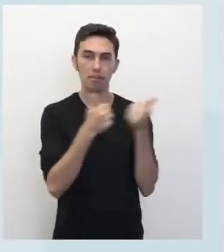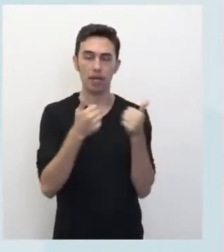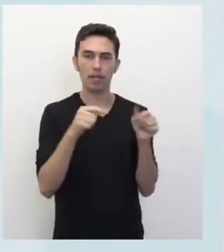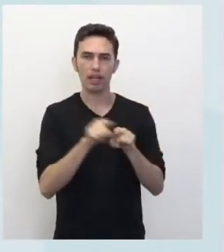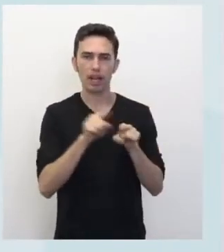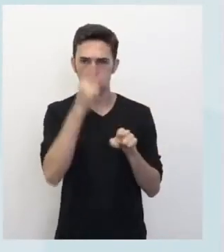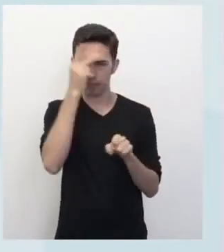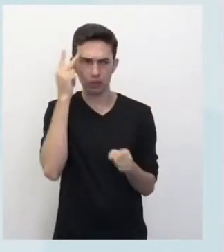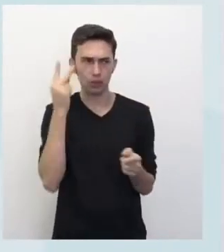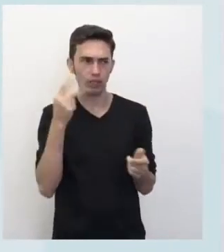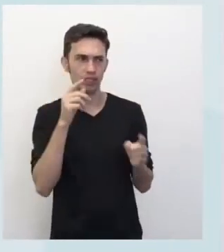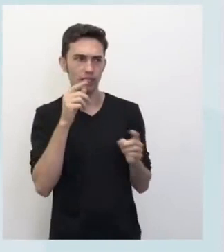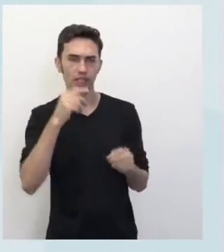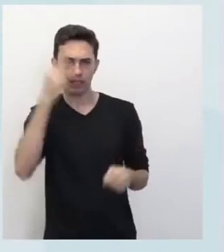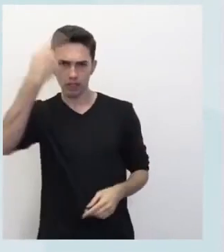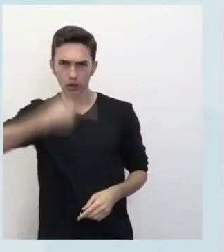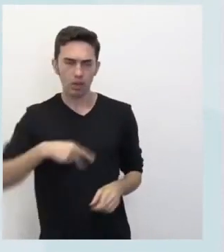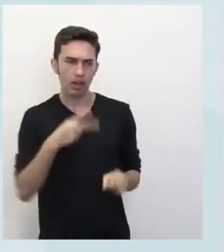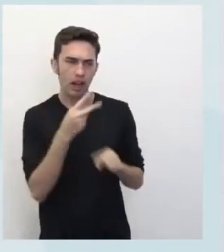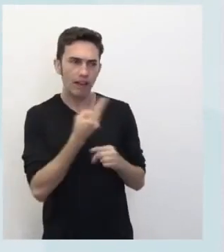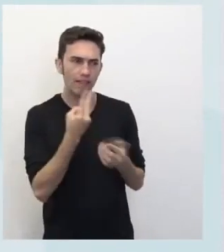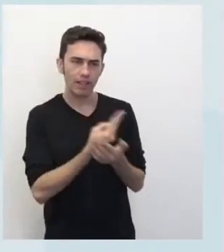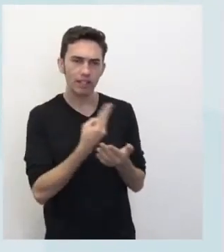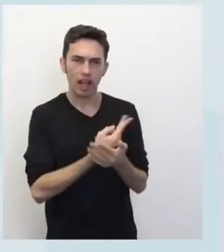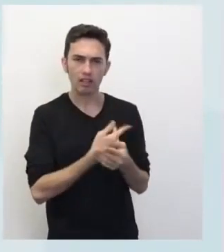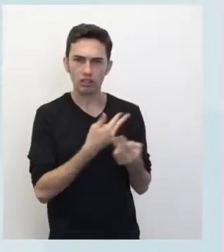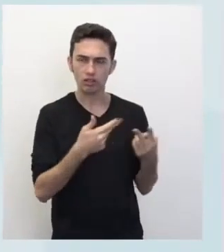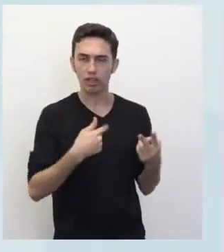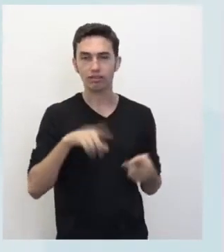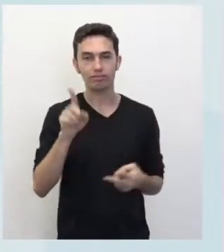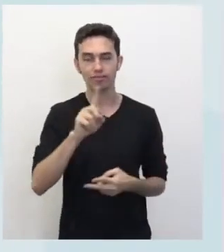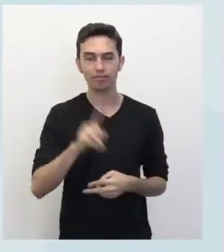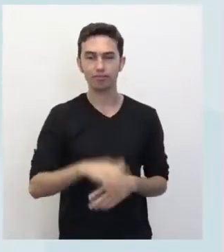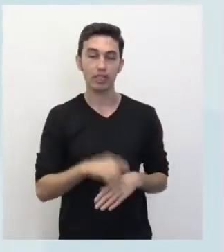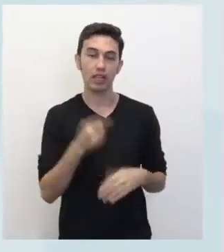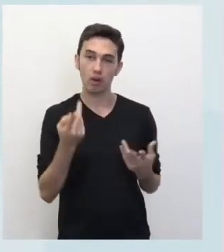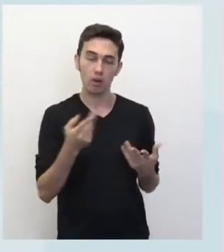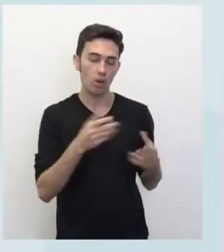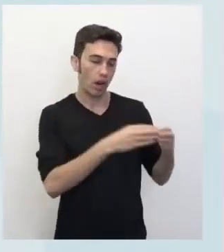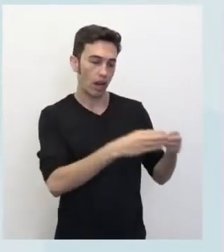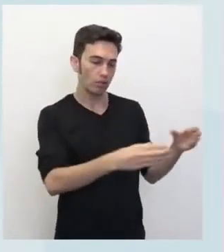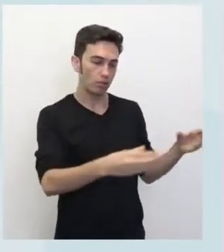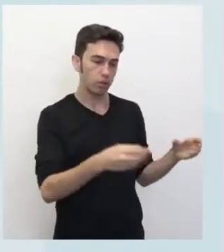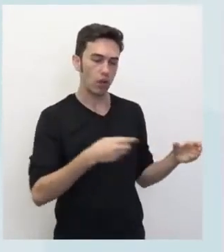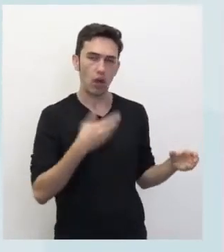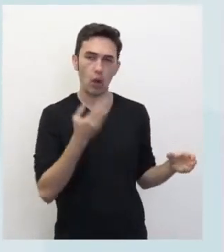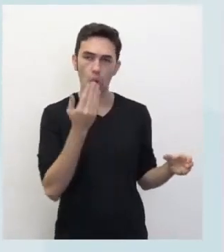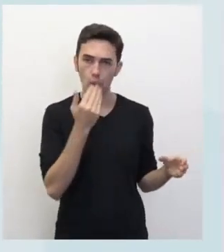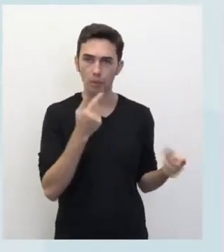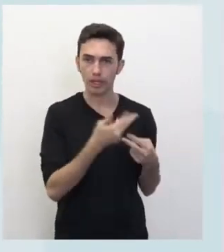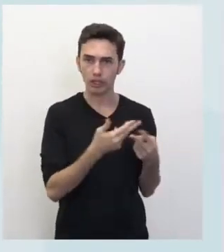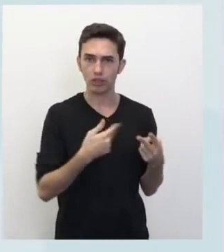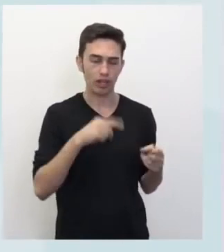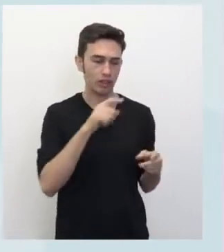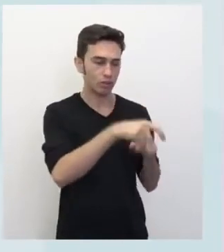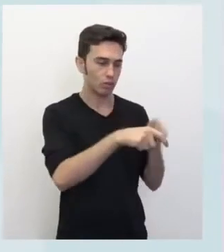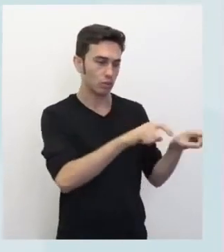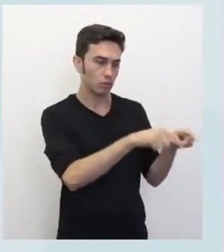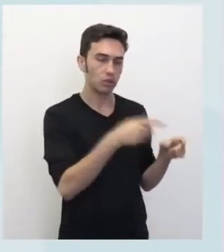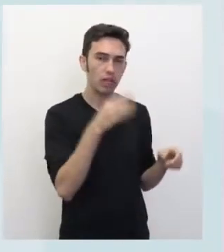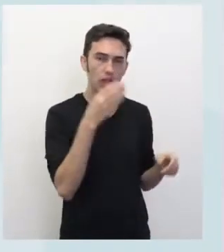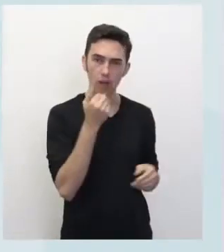Assim, comedouros serão implantados e abastecidos diariamente para que as aves se acostumem à região